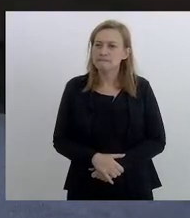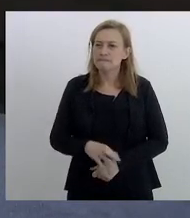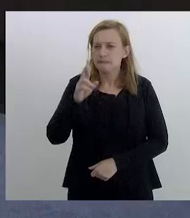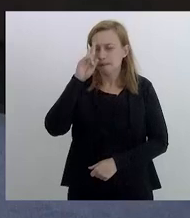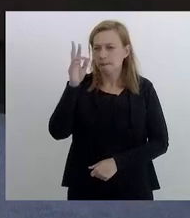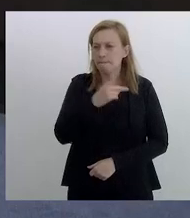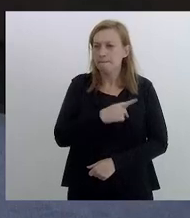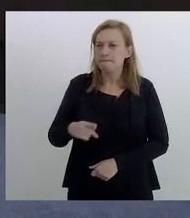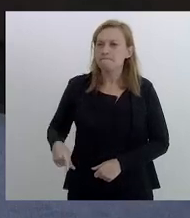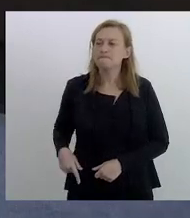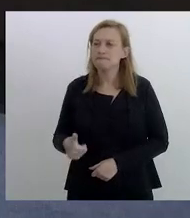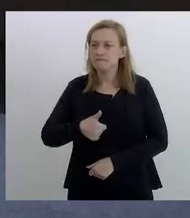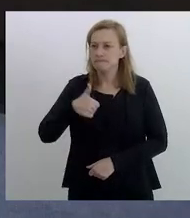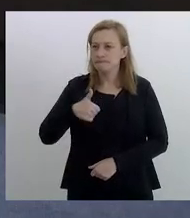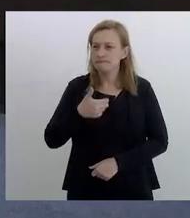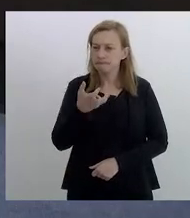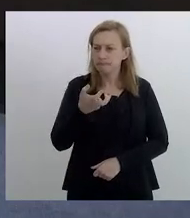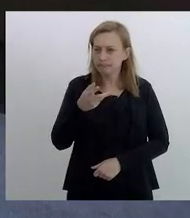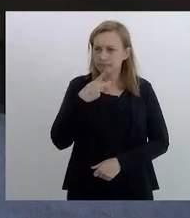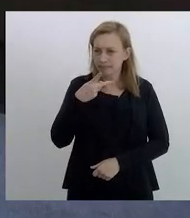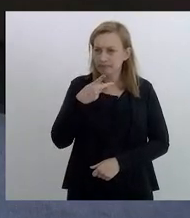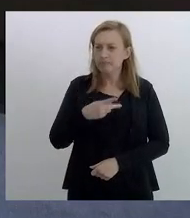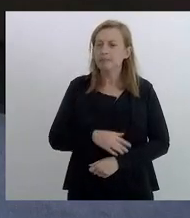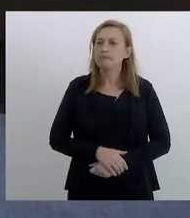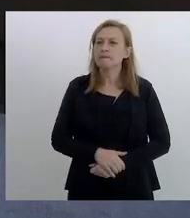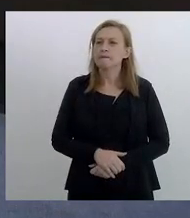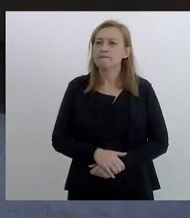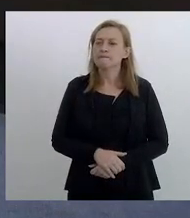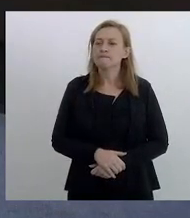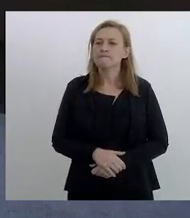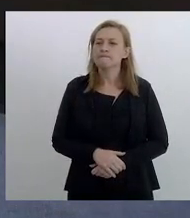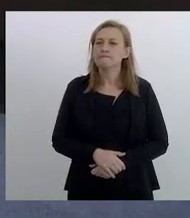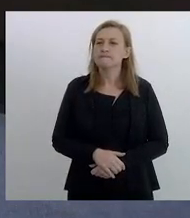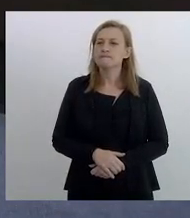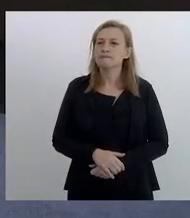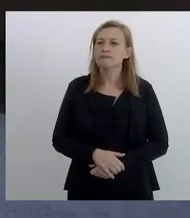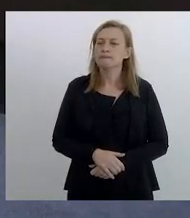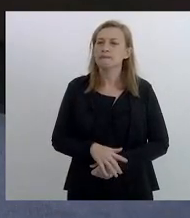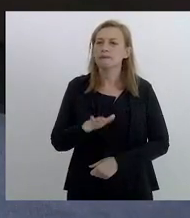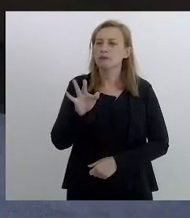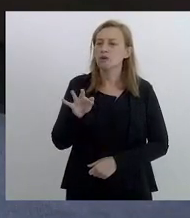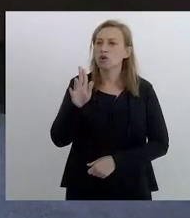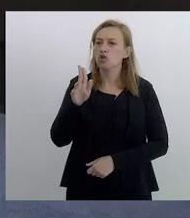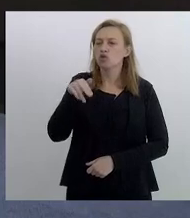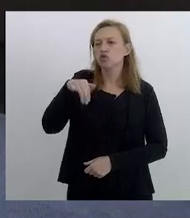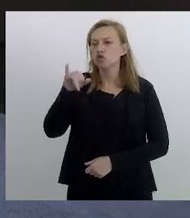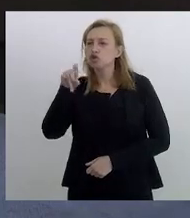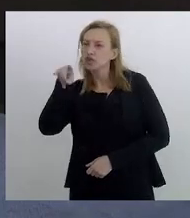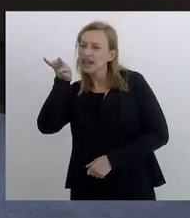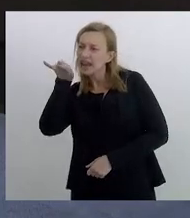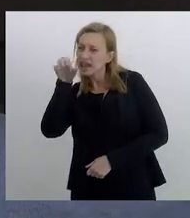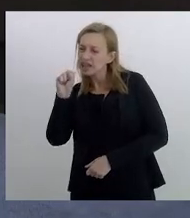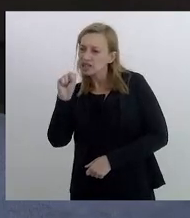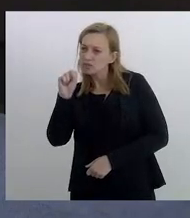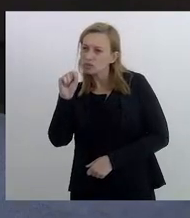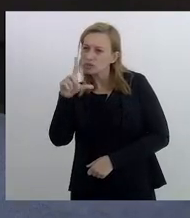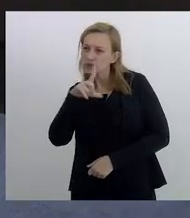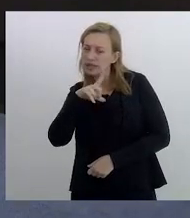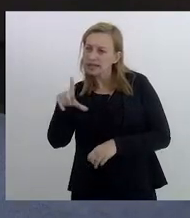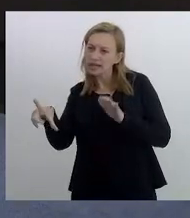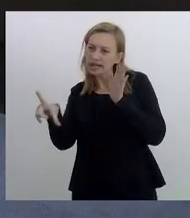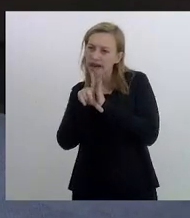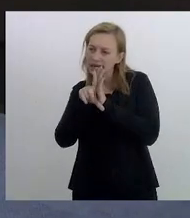Presidente, primeiro eu queria dizer que o funcionalismo, ele tem em